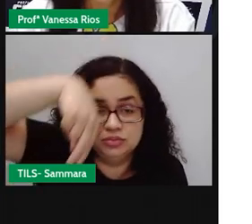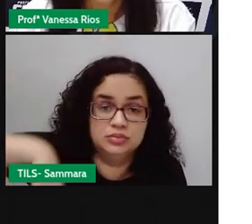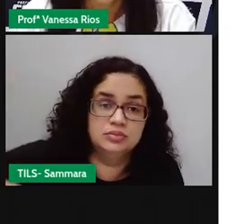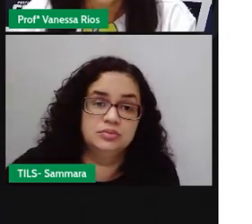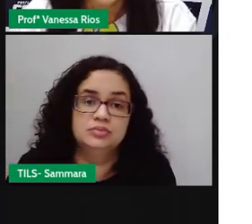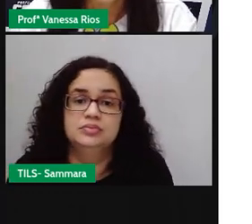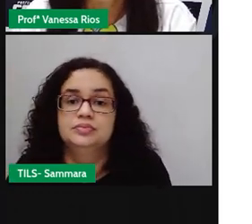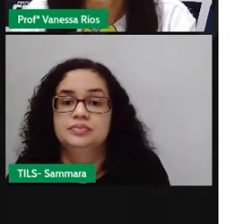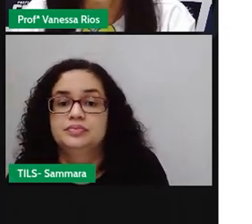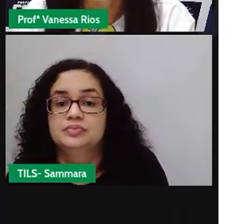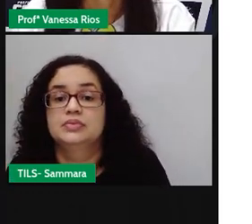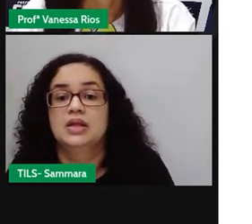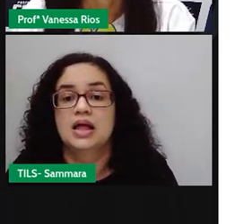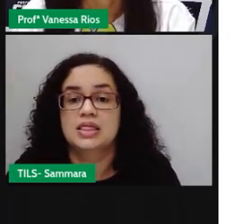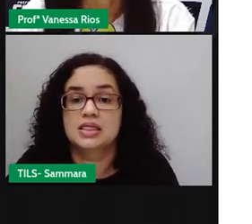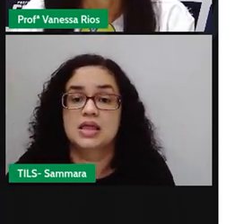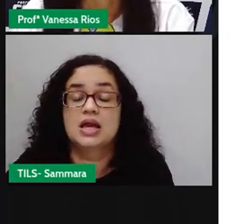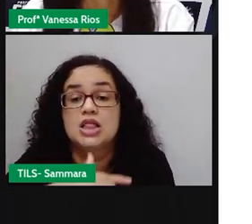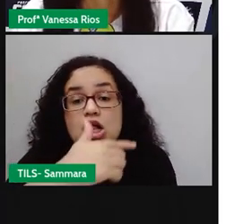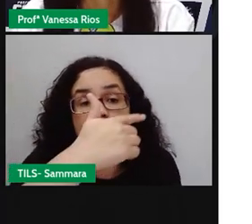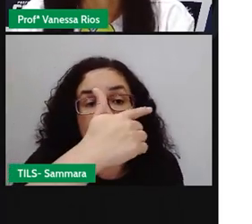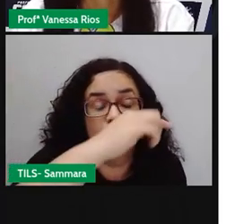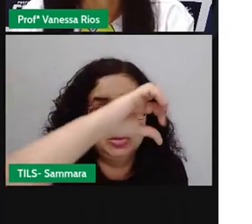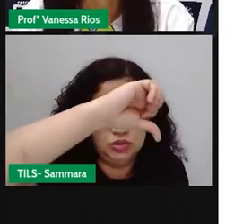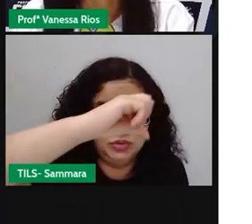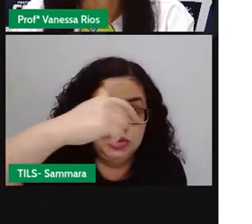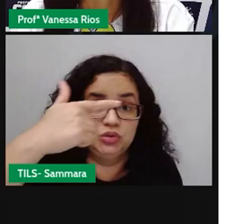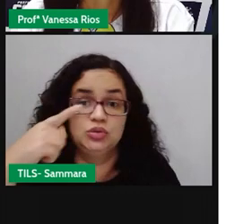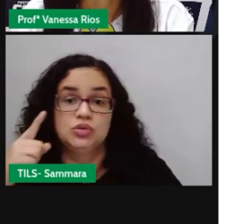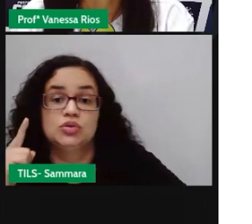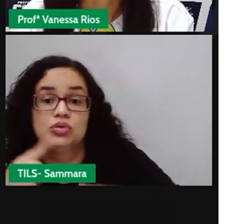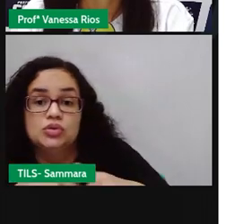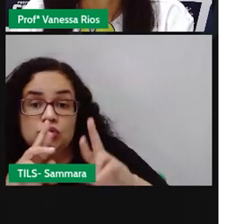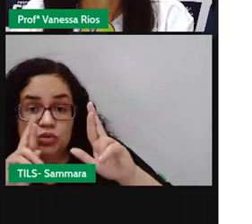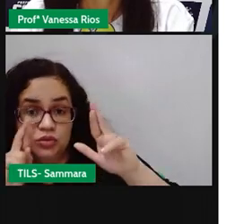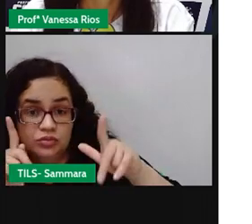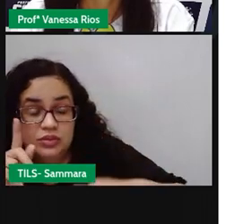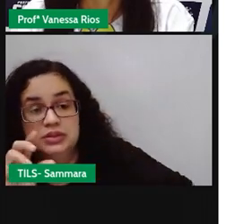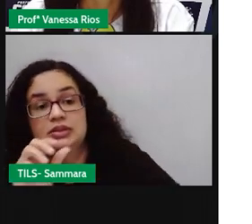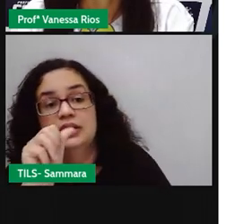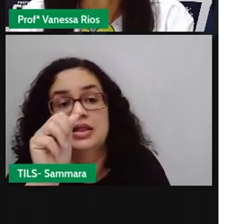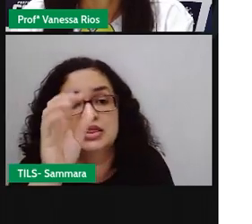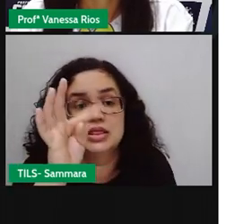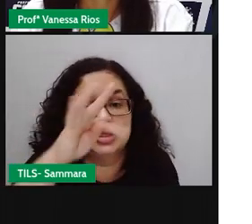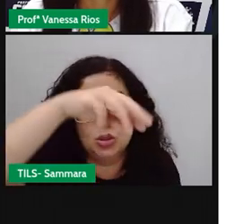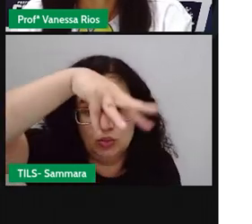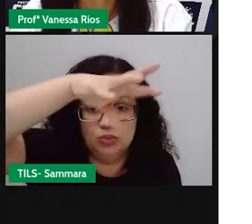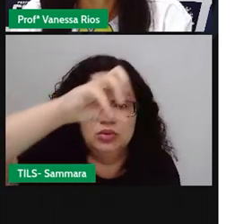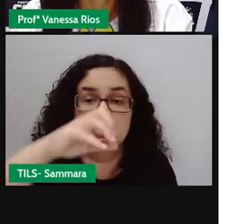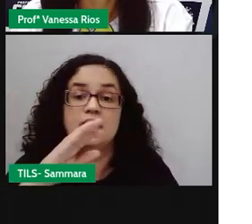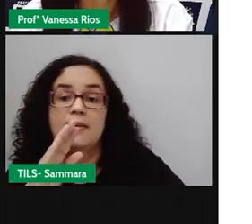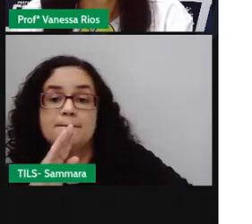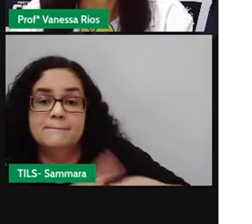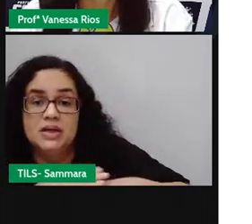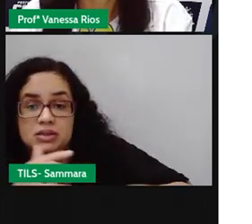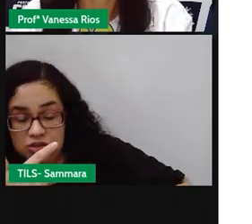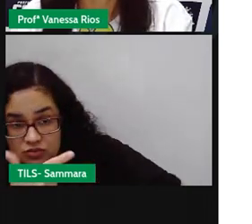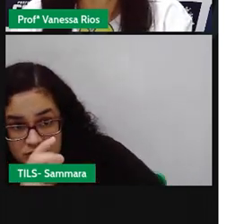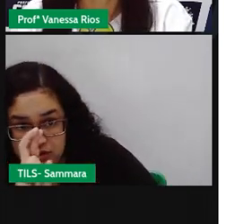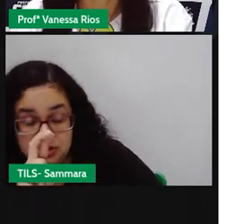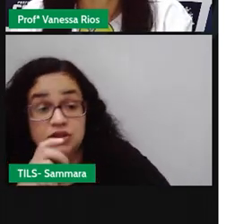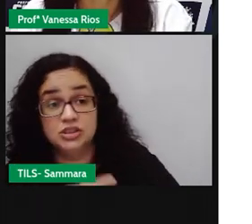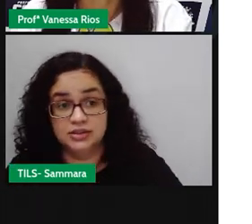nêutrons. Existem 92 tipos diferentes de átomos e mais 25 que já